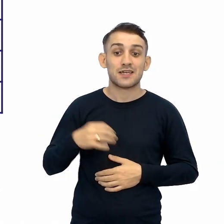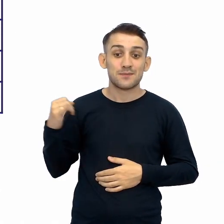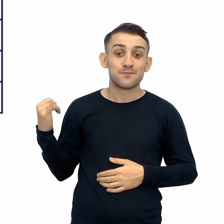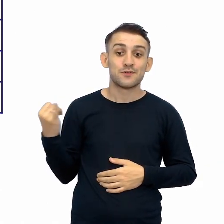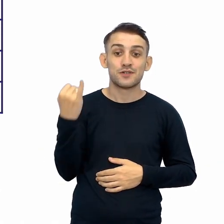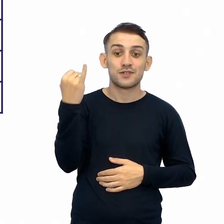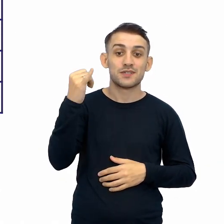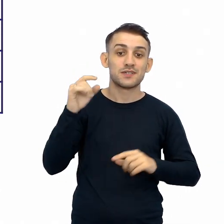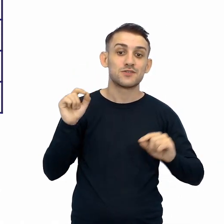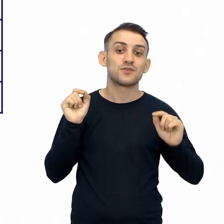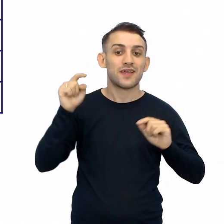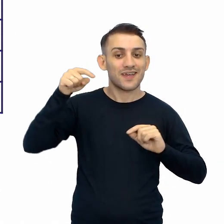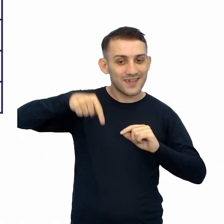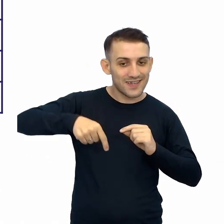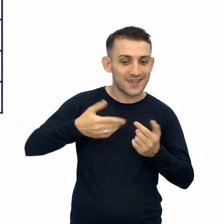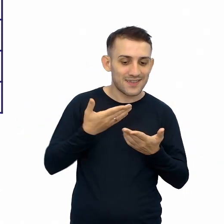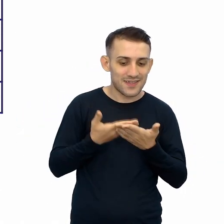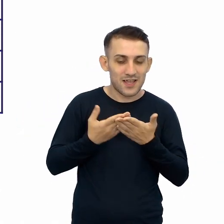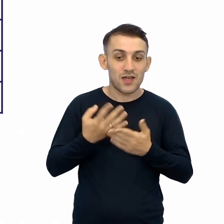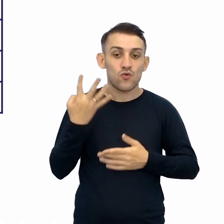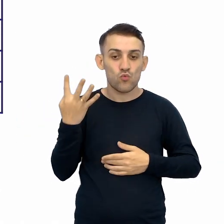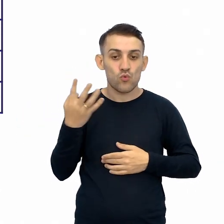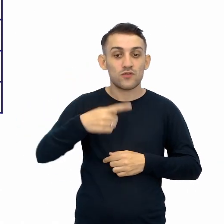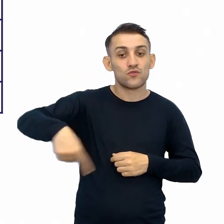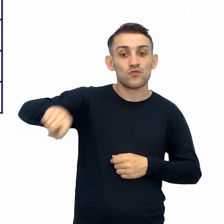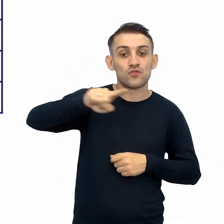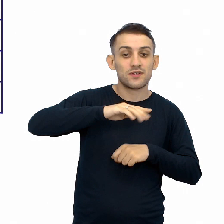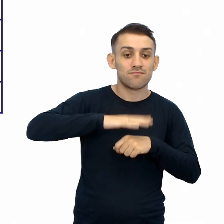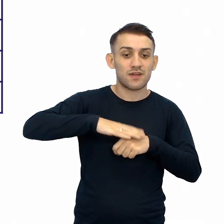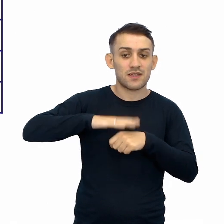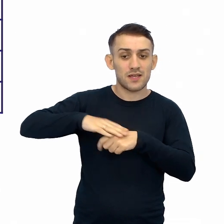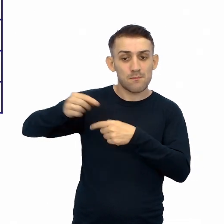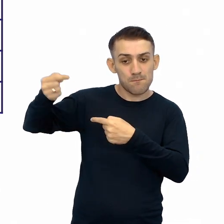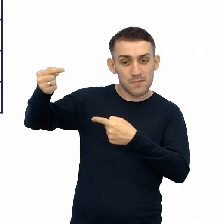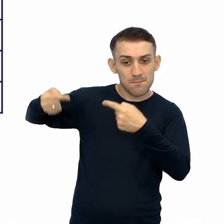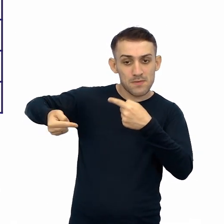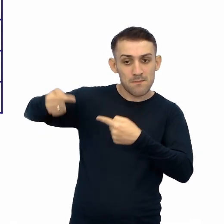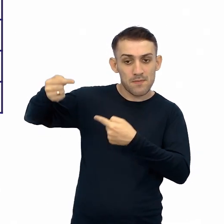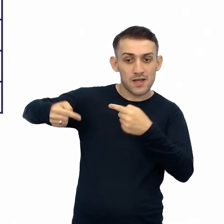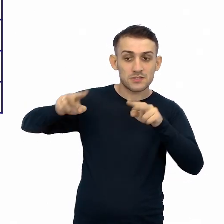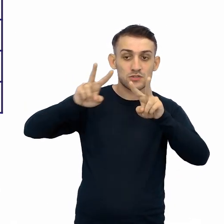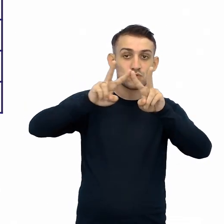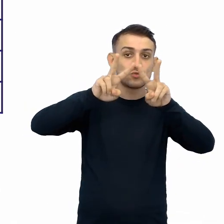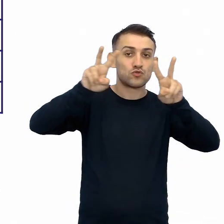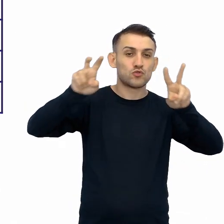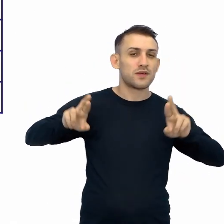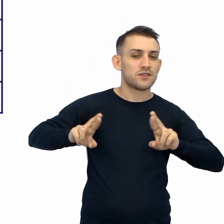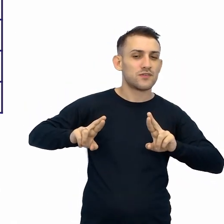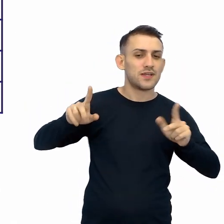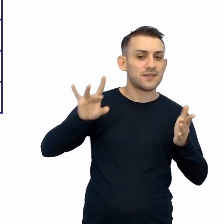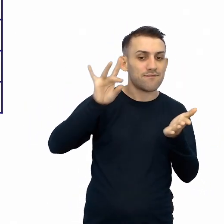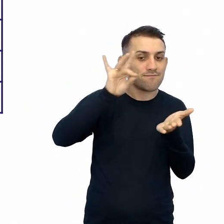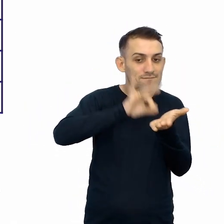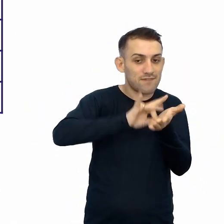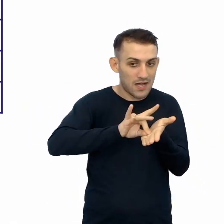importante aqui na aula 4 que vocês façam uma discussão sobre a diferença entre fato e